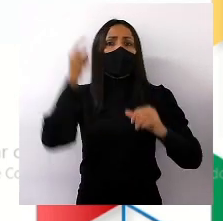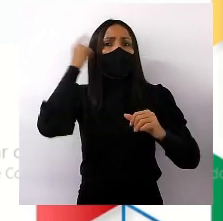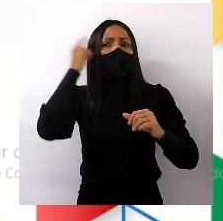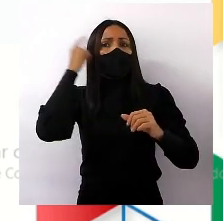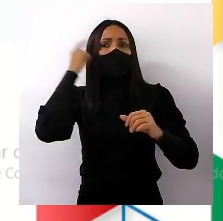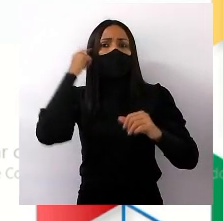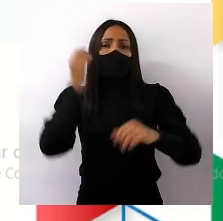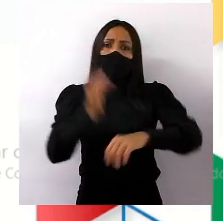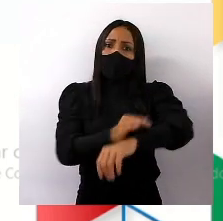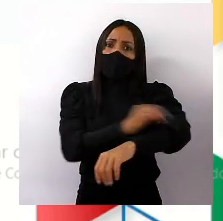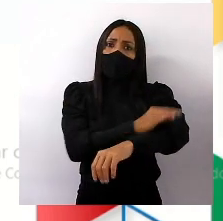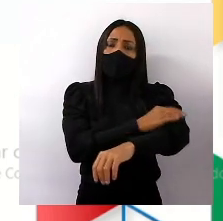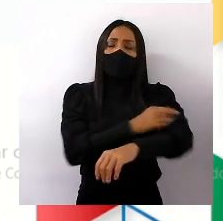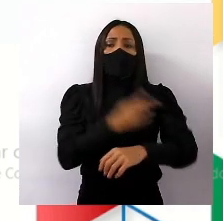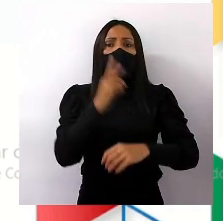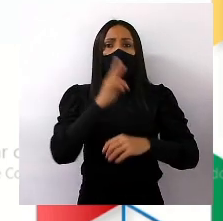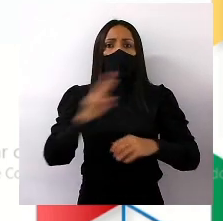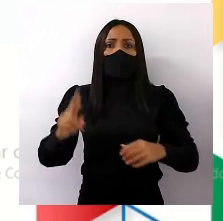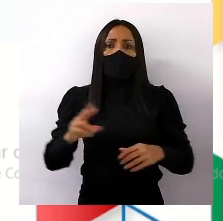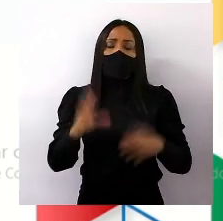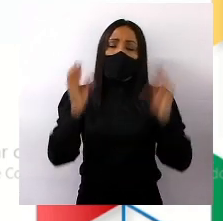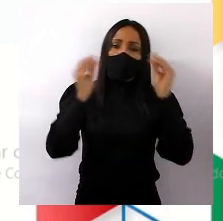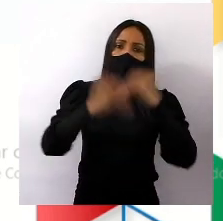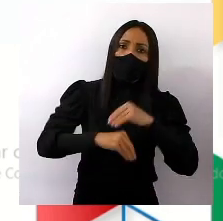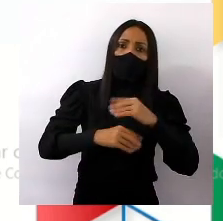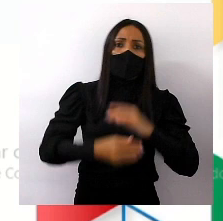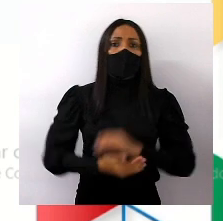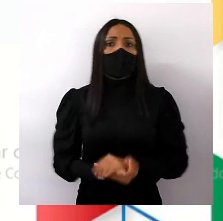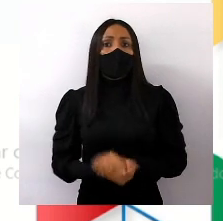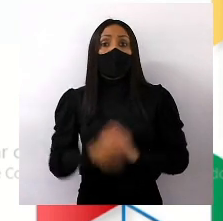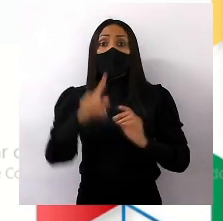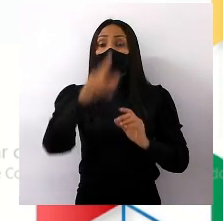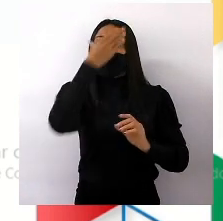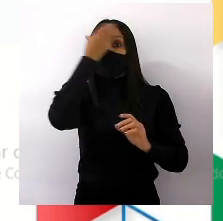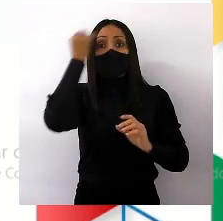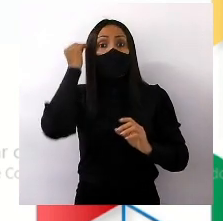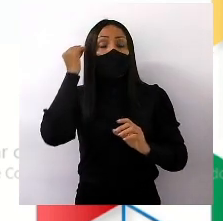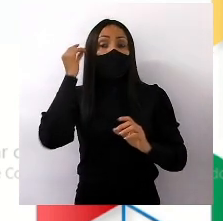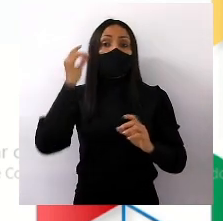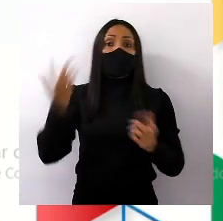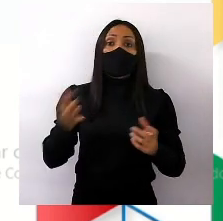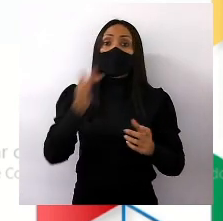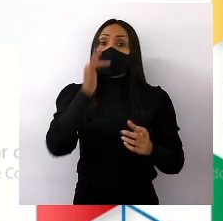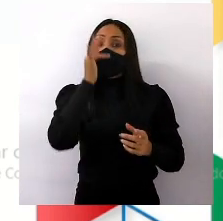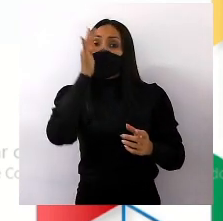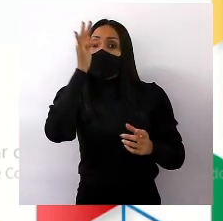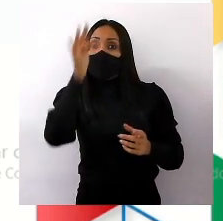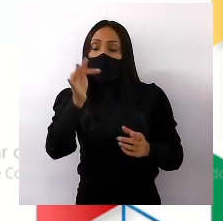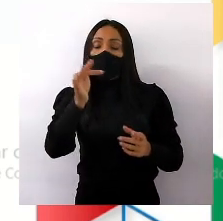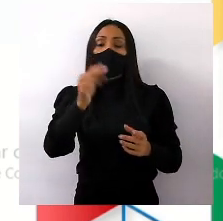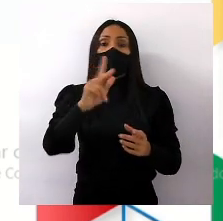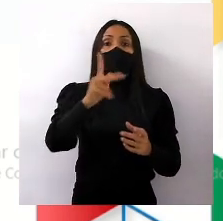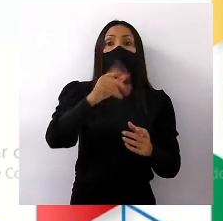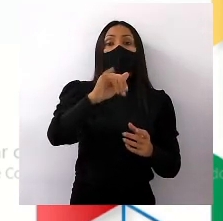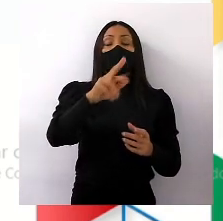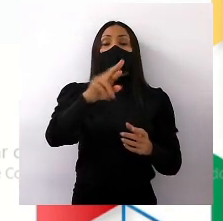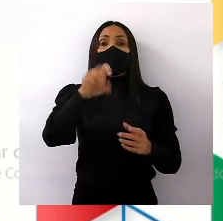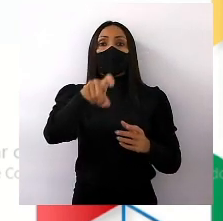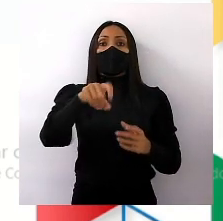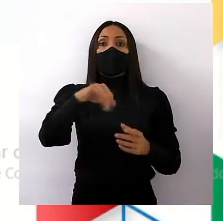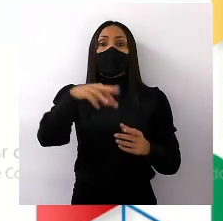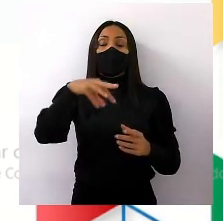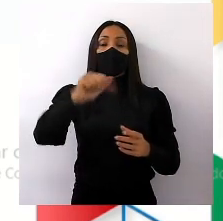feridas como rosas cálidas. Mas, ó, não se esqueçam da Rosa de Hiroshima, a